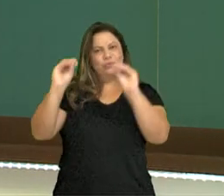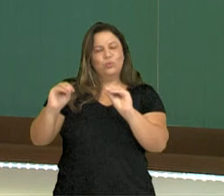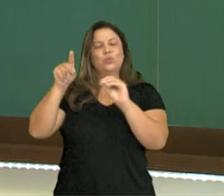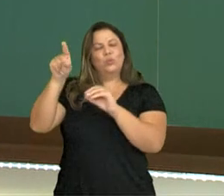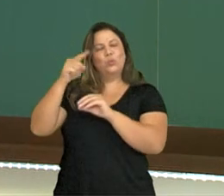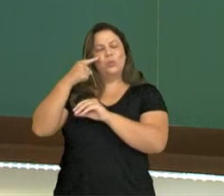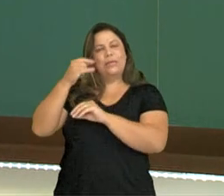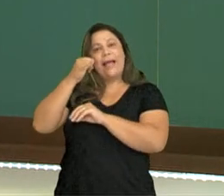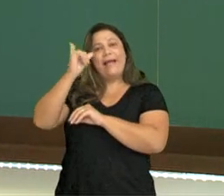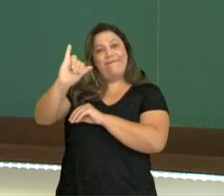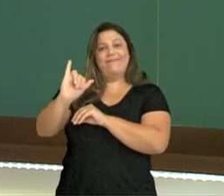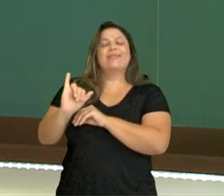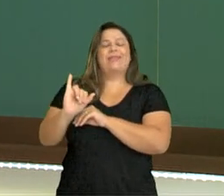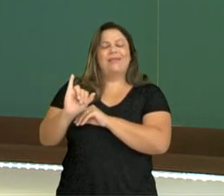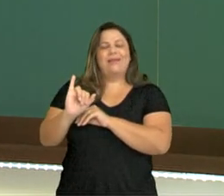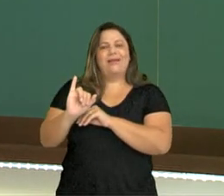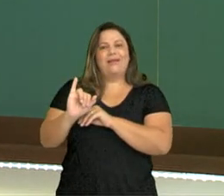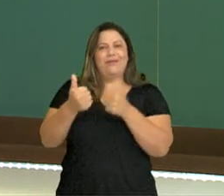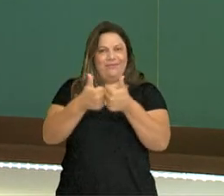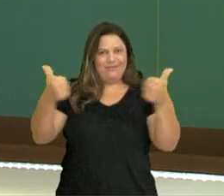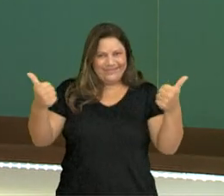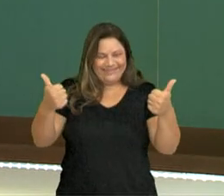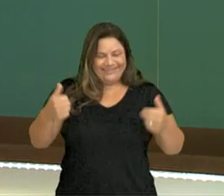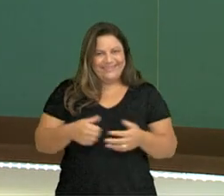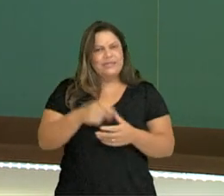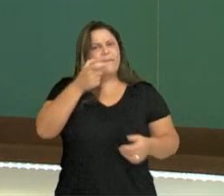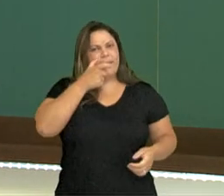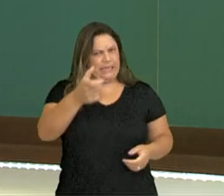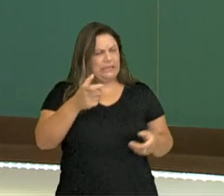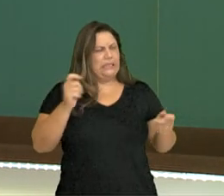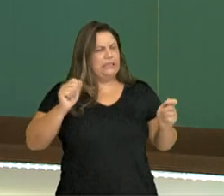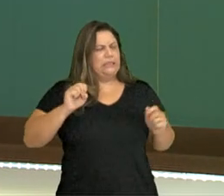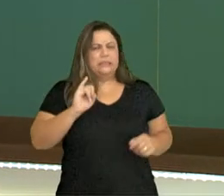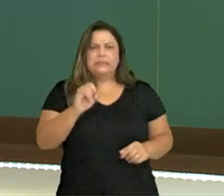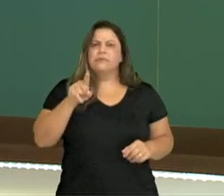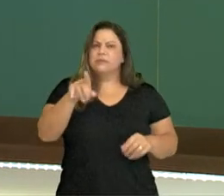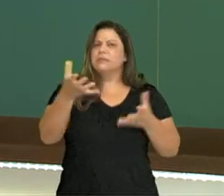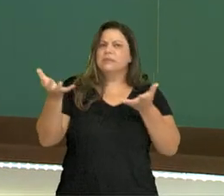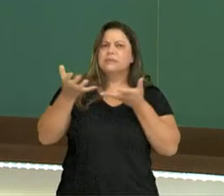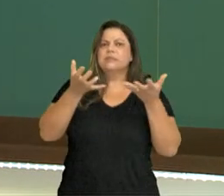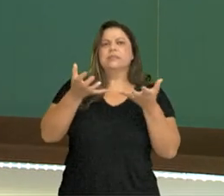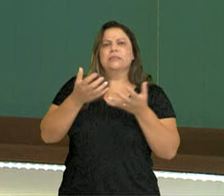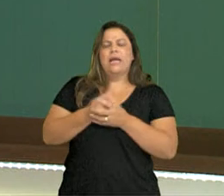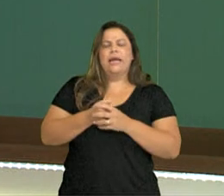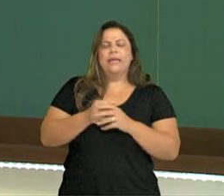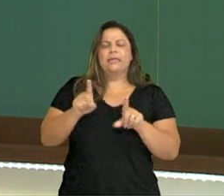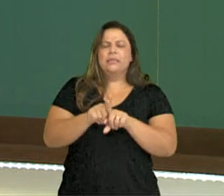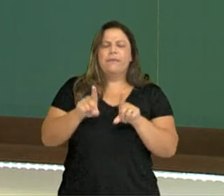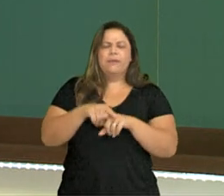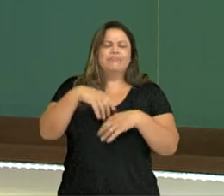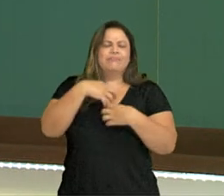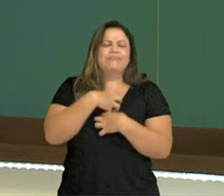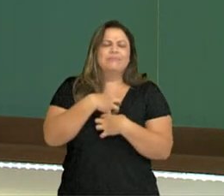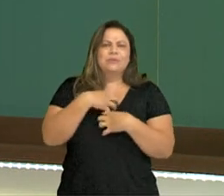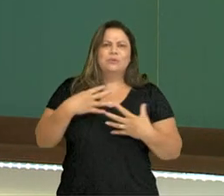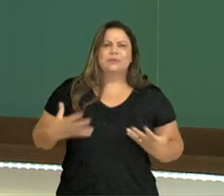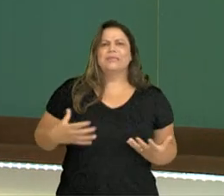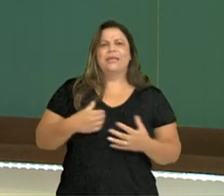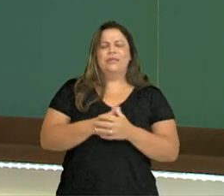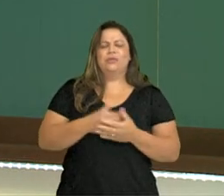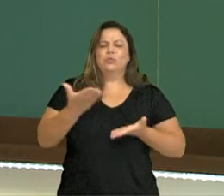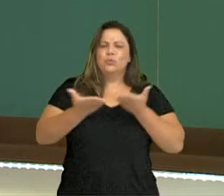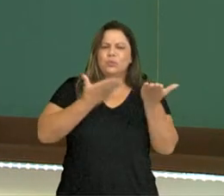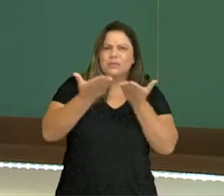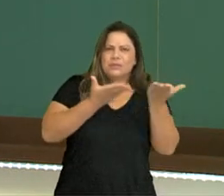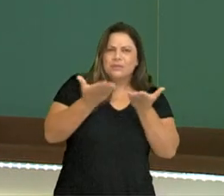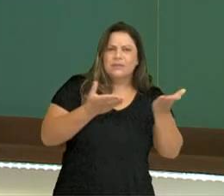a prevenção, ok? Também é interessante, se vocês quiserem explorar um pouquinho mais, colocar os sintomas, né, o